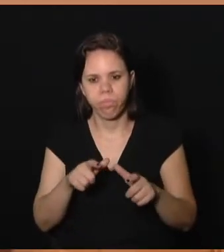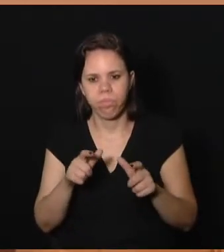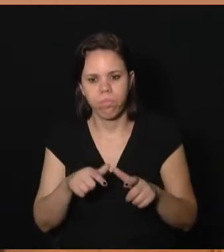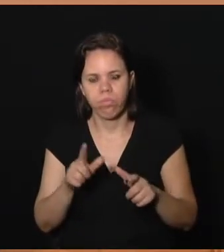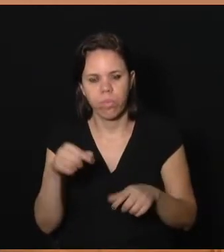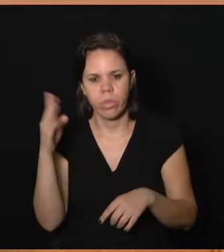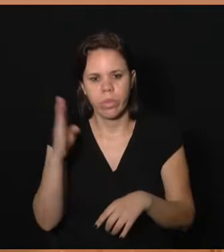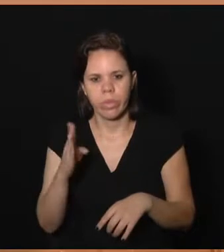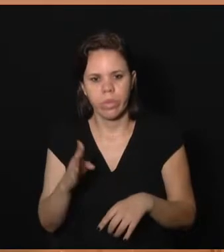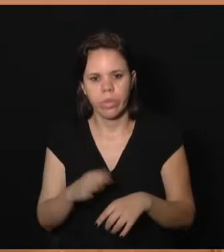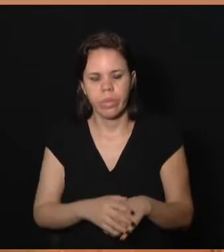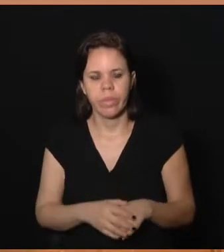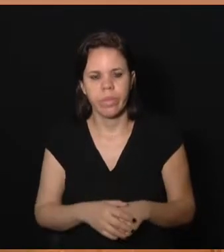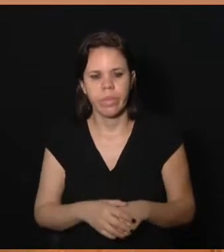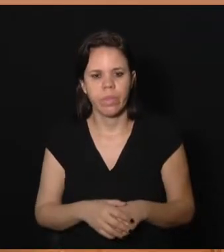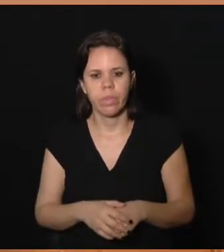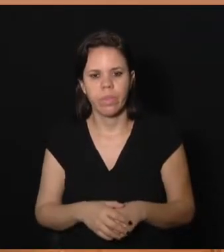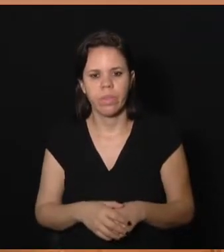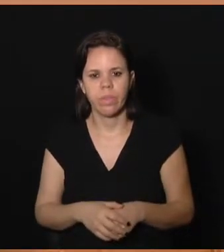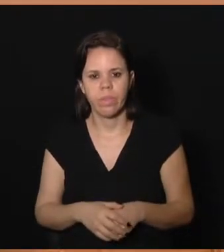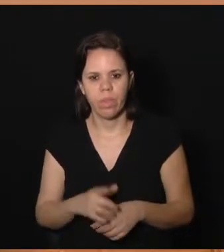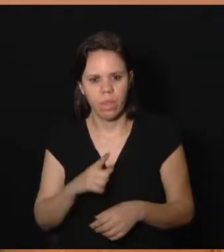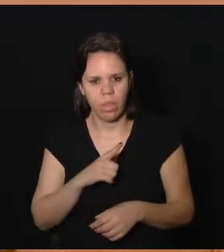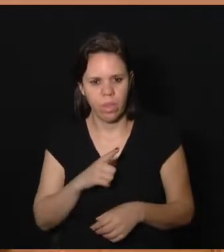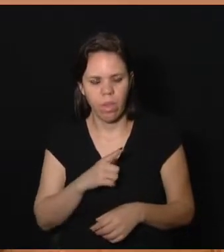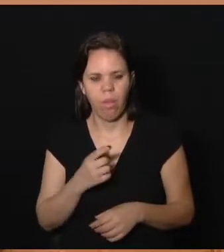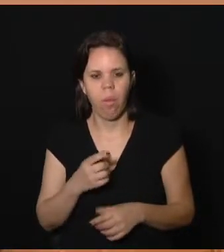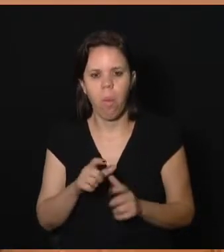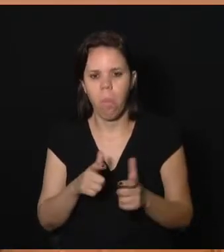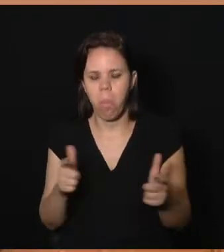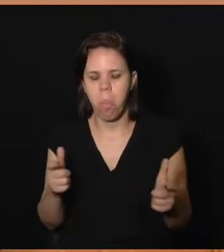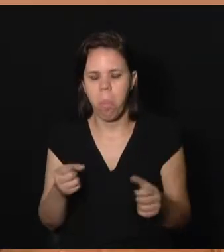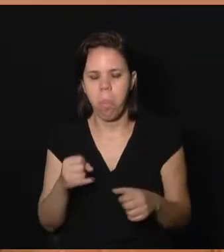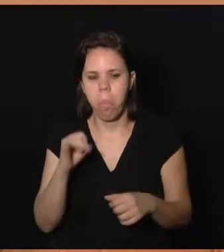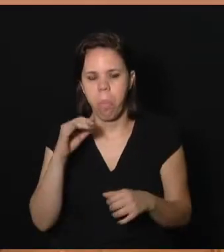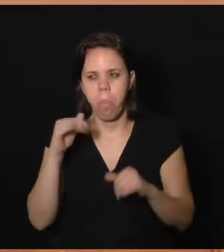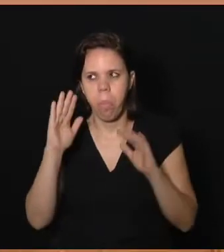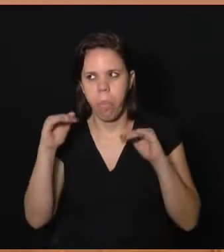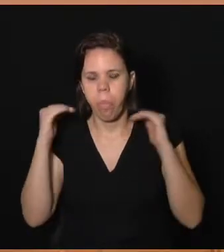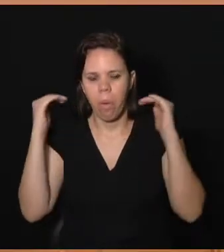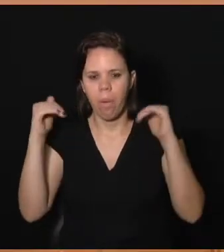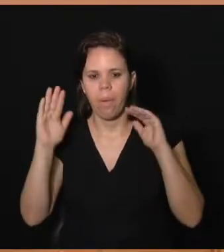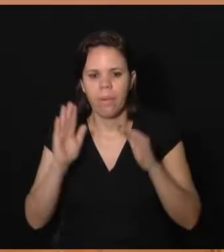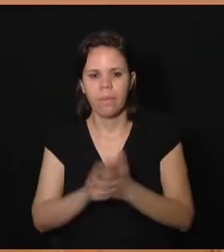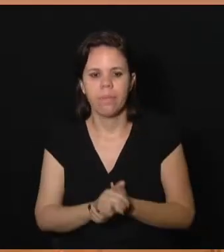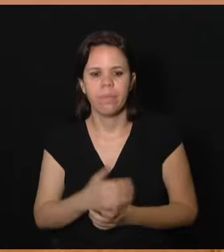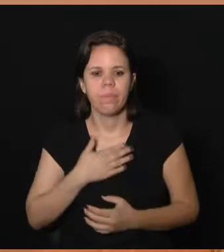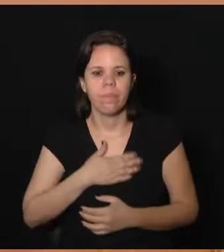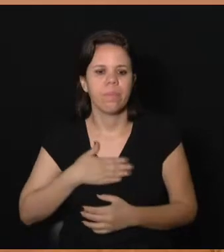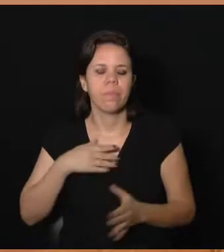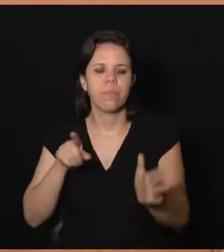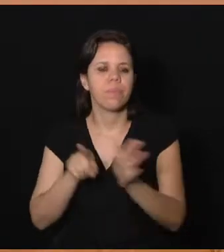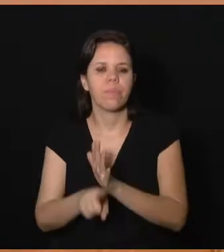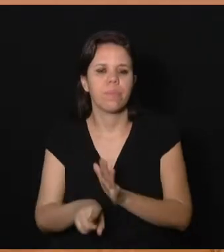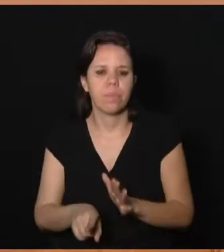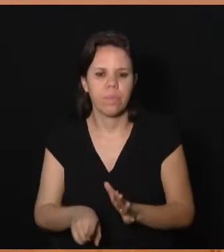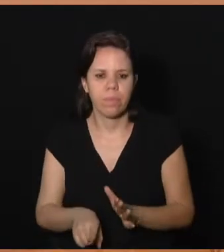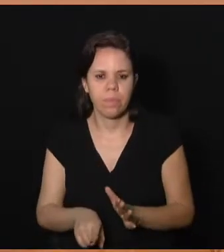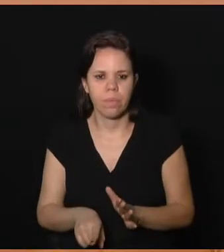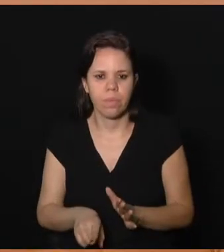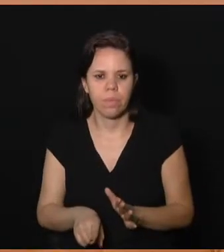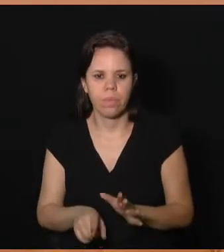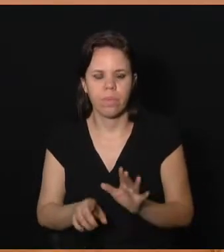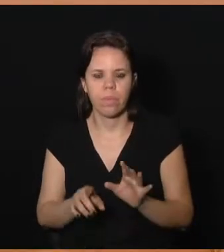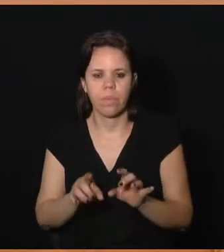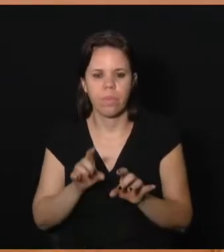de Brasil, onde tem um volume aí grande, né? Que pode crescer muito mais. Eu gostaria de perguntar, no caso, para os